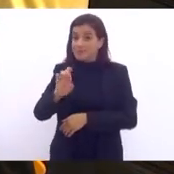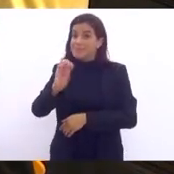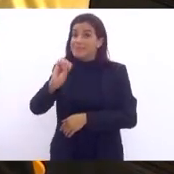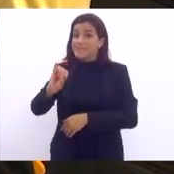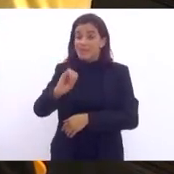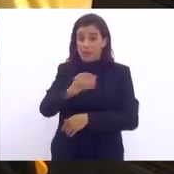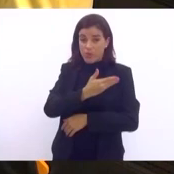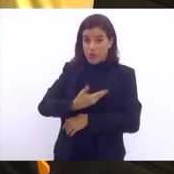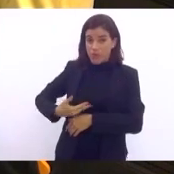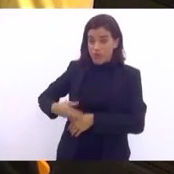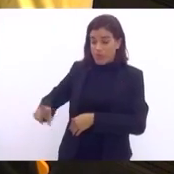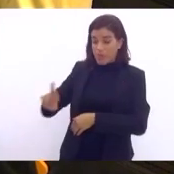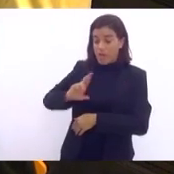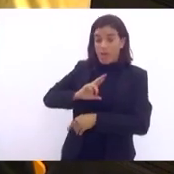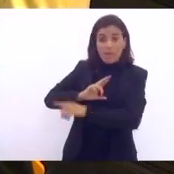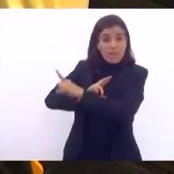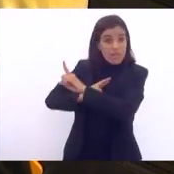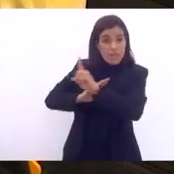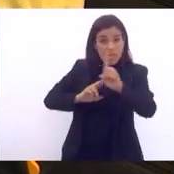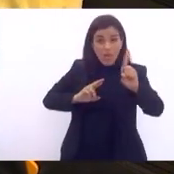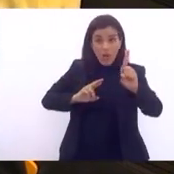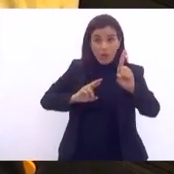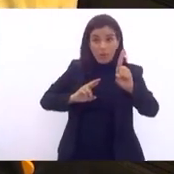Serginho? Deputado doutor Serginho?